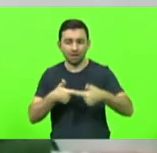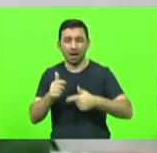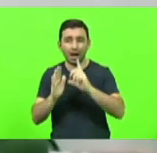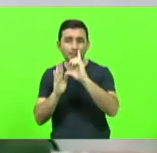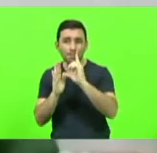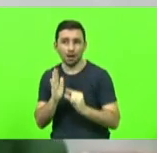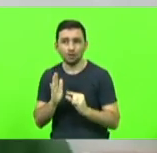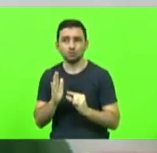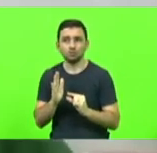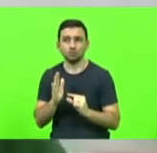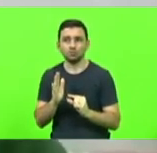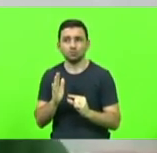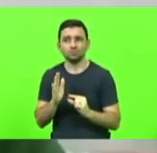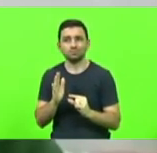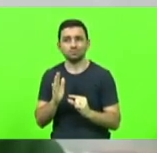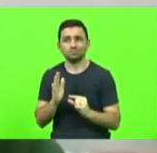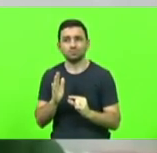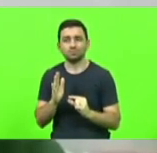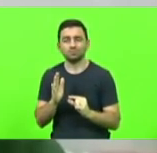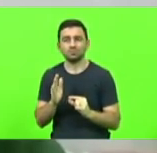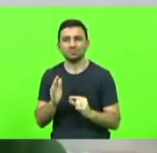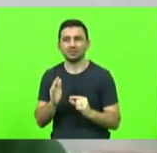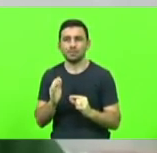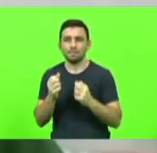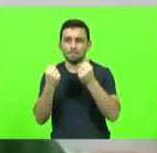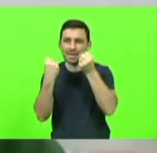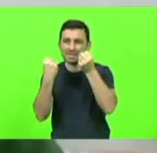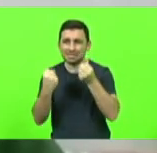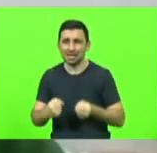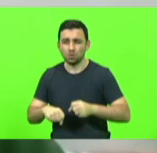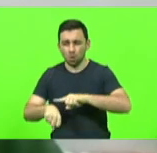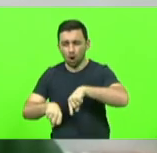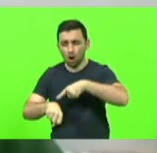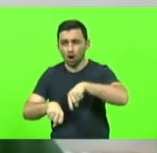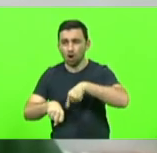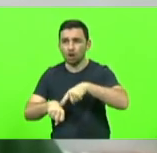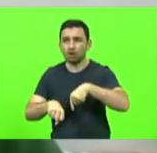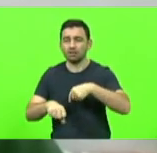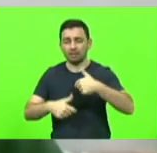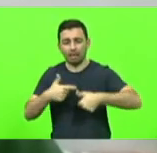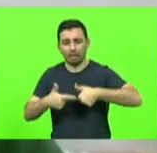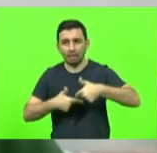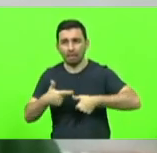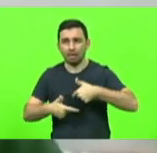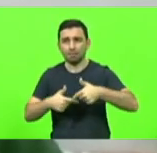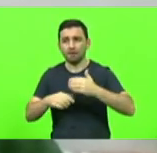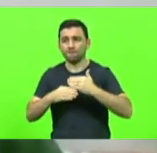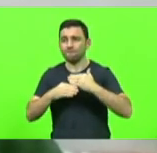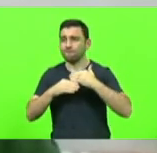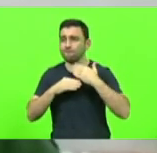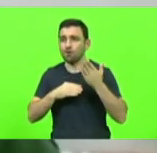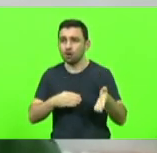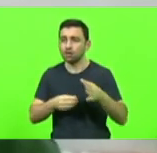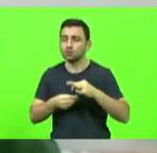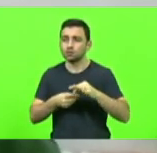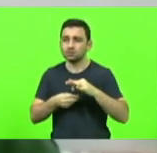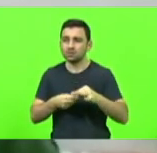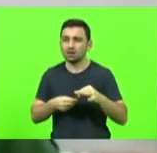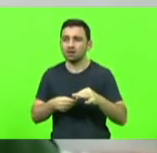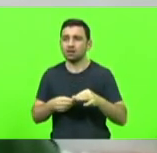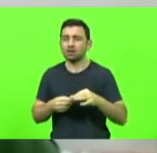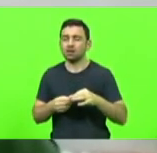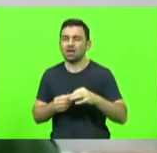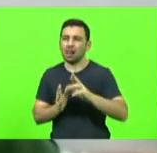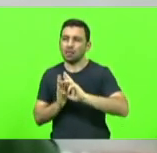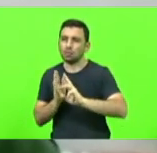seria viável. Carga horária exaustiva, com muito trabalho fora da instituição. Laudos,